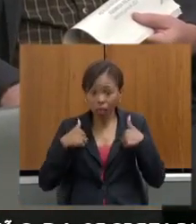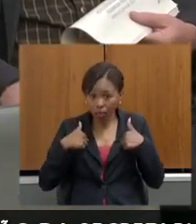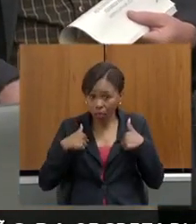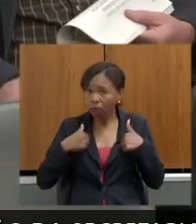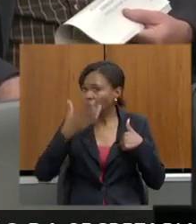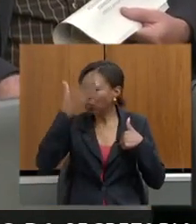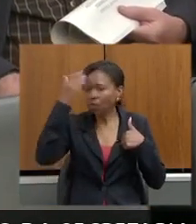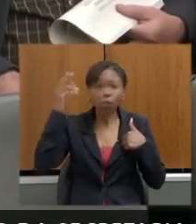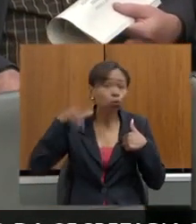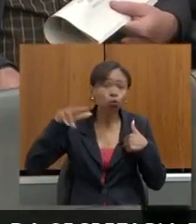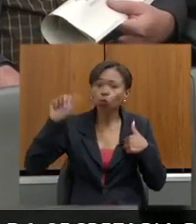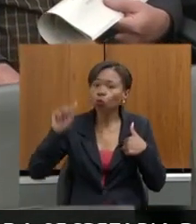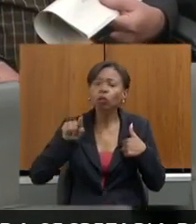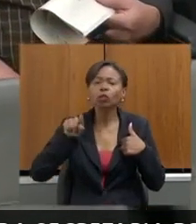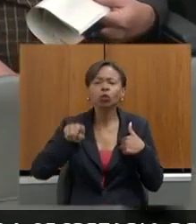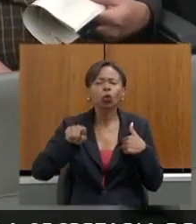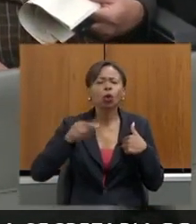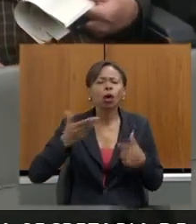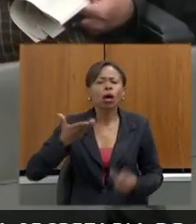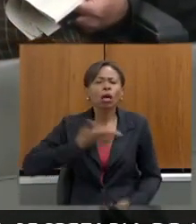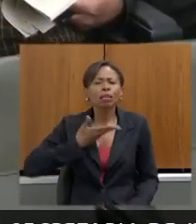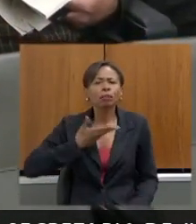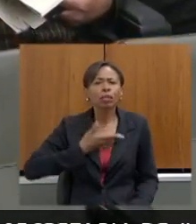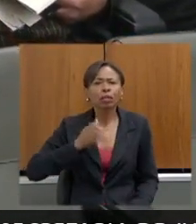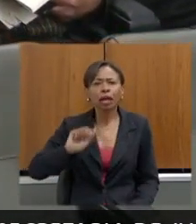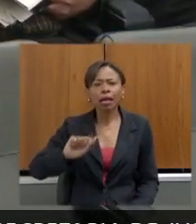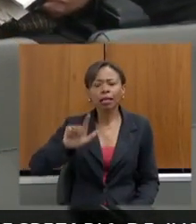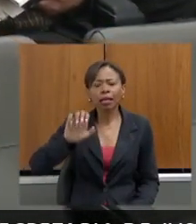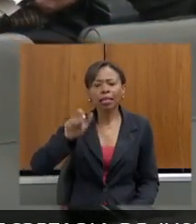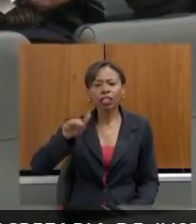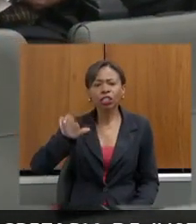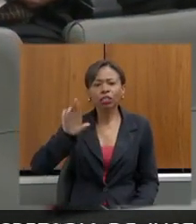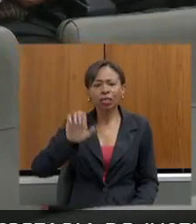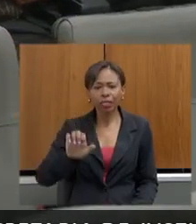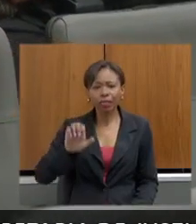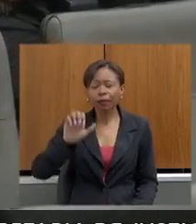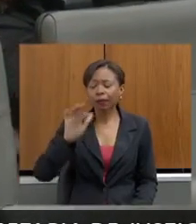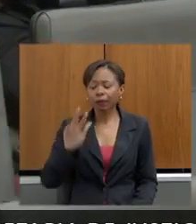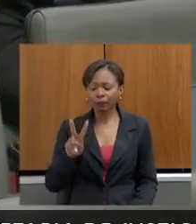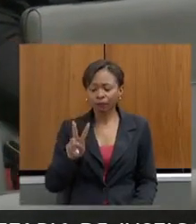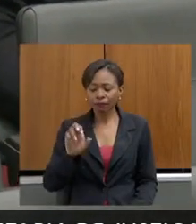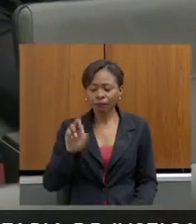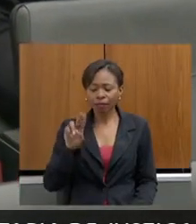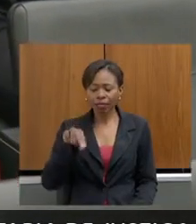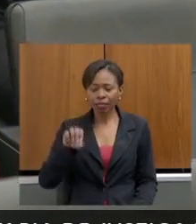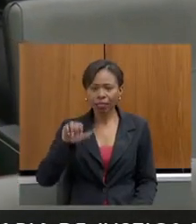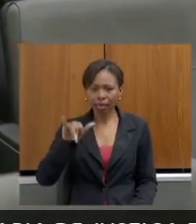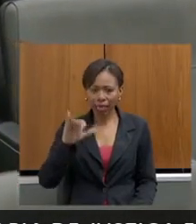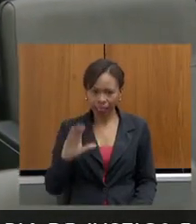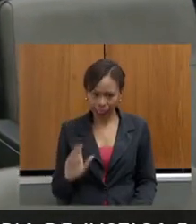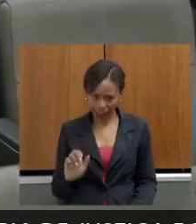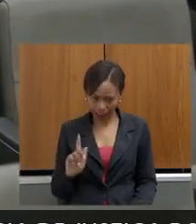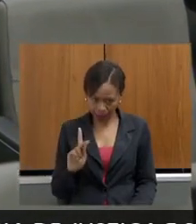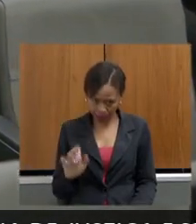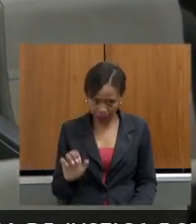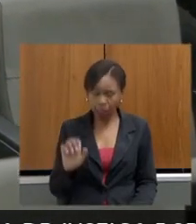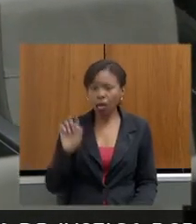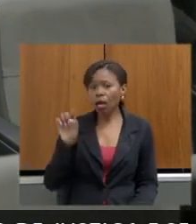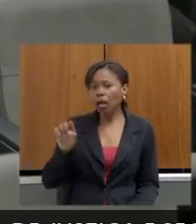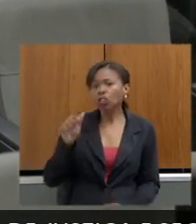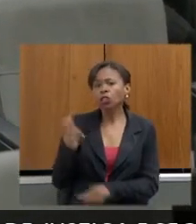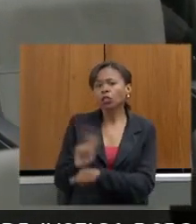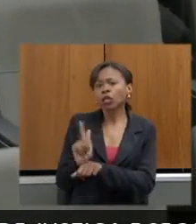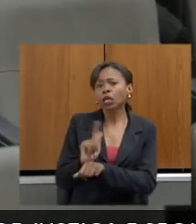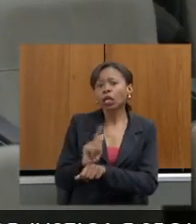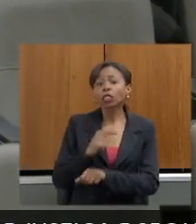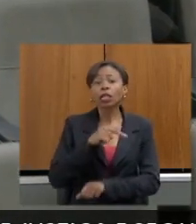lembrar do nosso companheiro Alexandre Werneck gerente eu das ali aqui do Procon